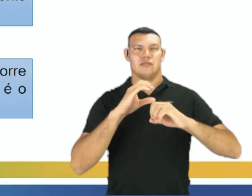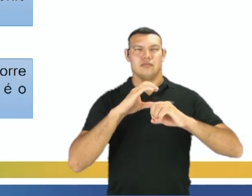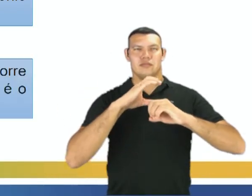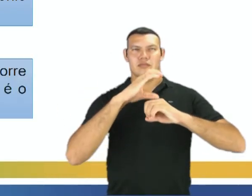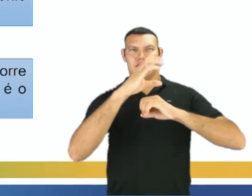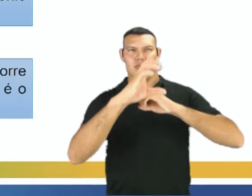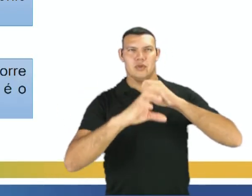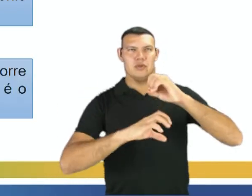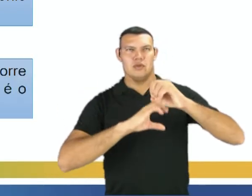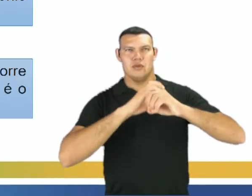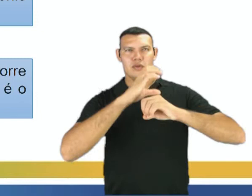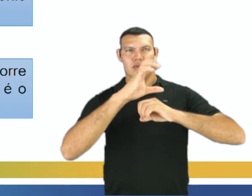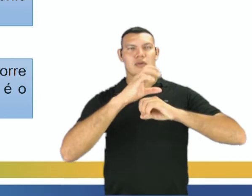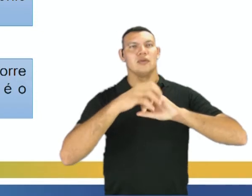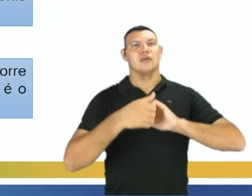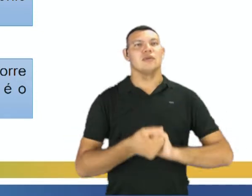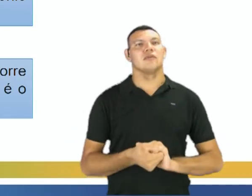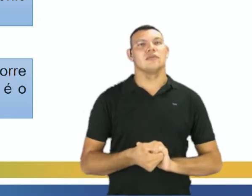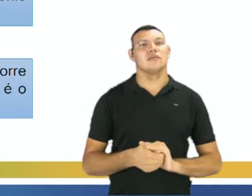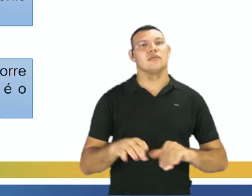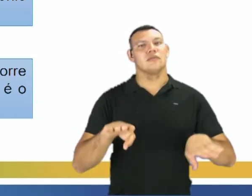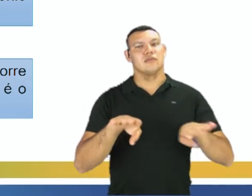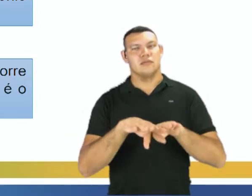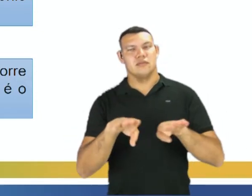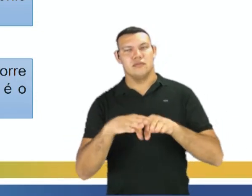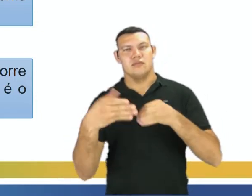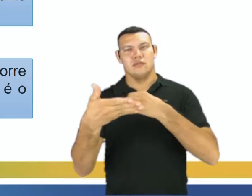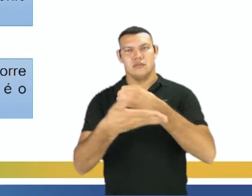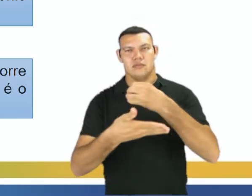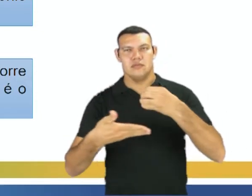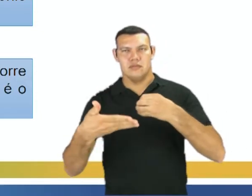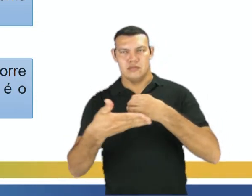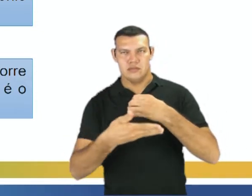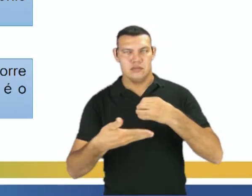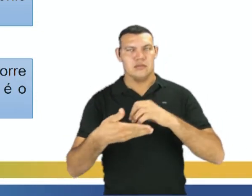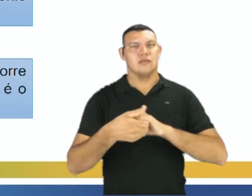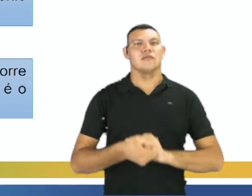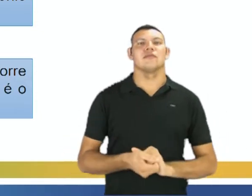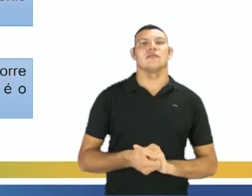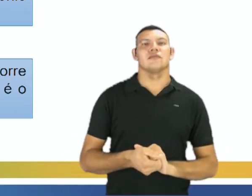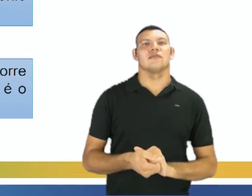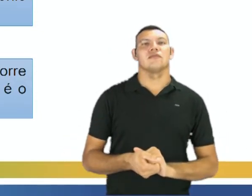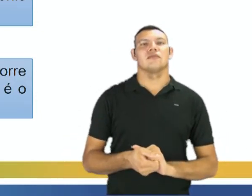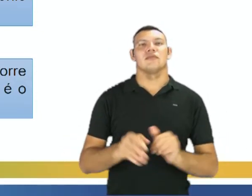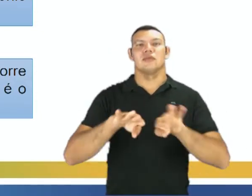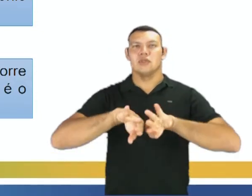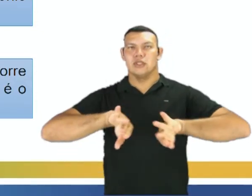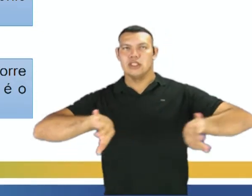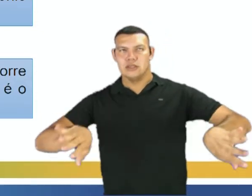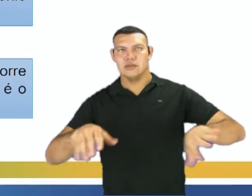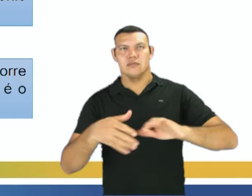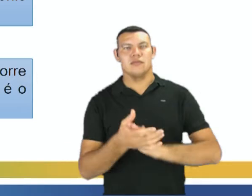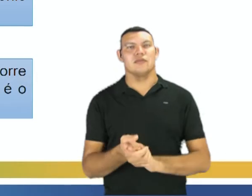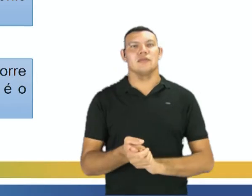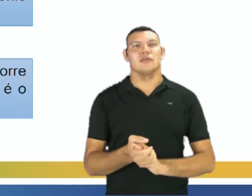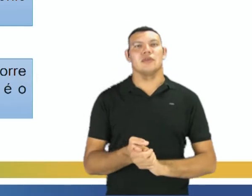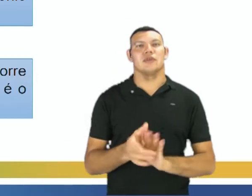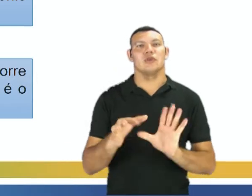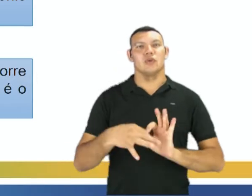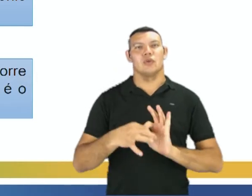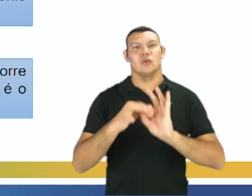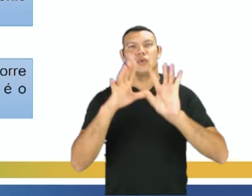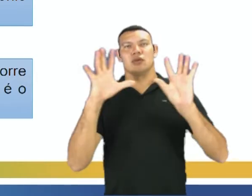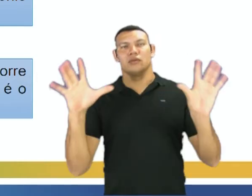a gente vai estar falando também das bases, que em meio aquoso sofre dissociação e que libera como um único